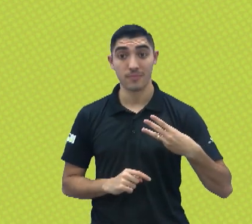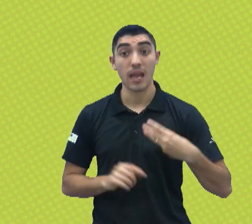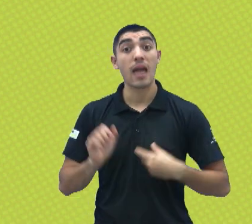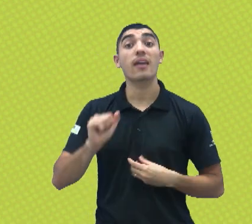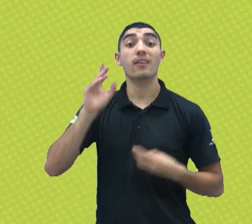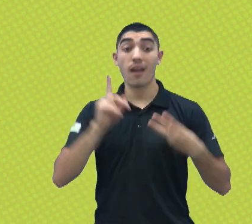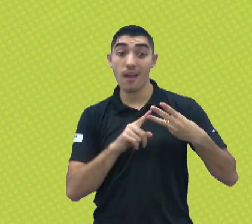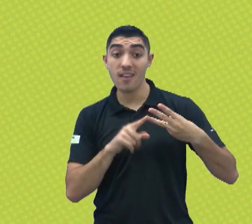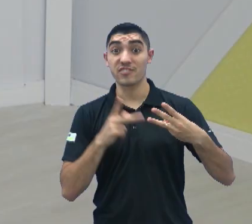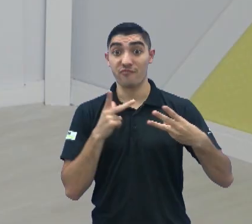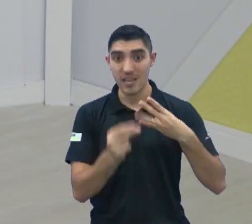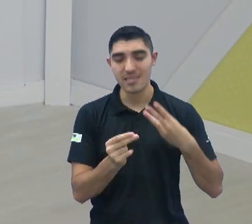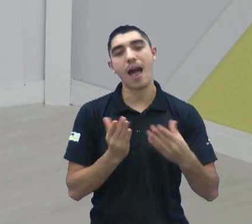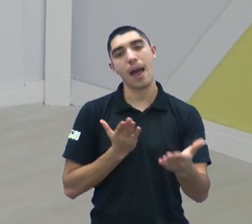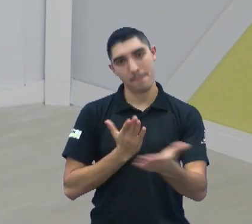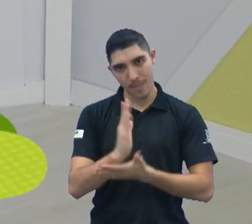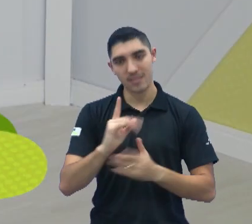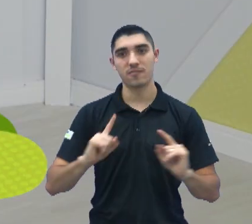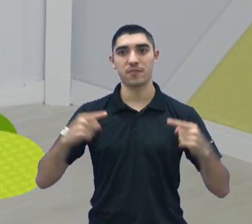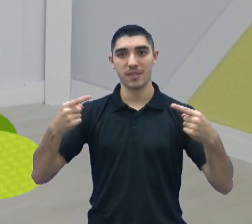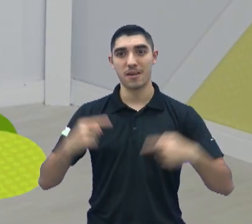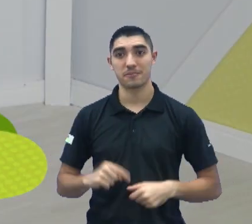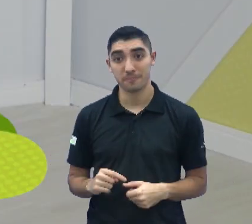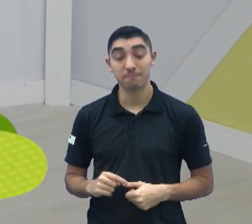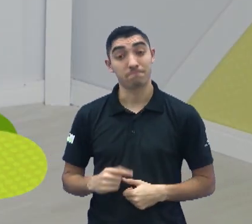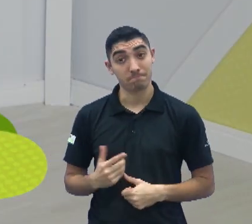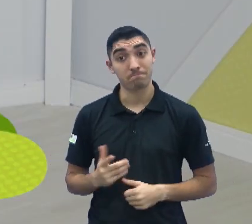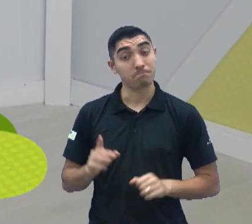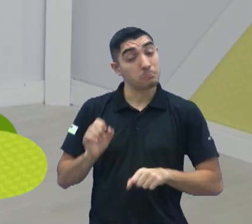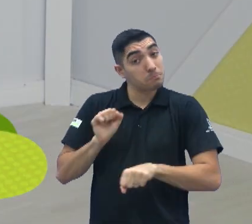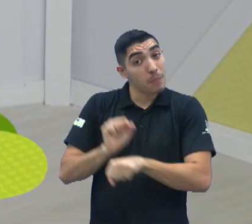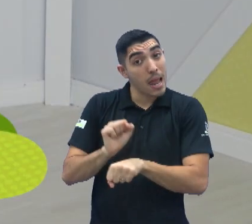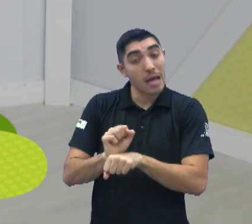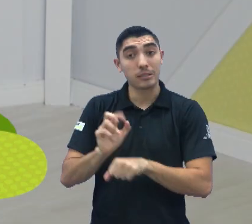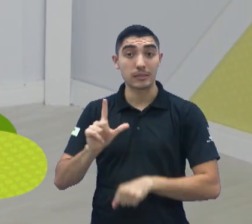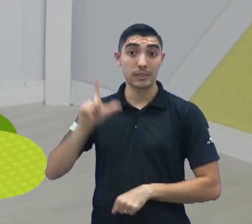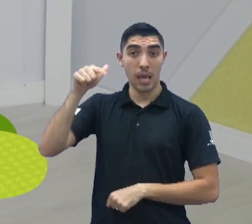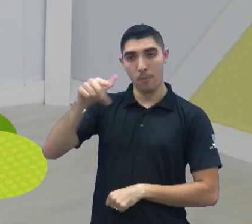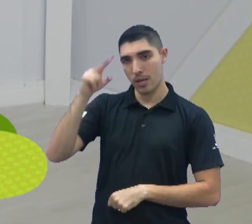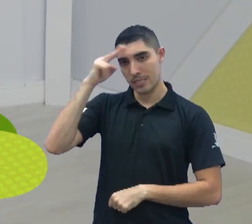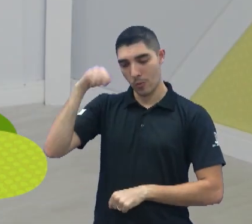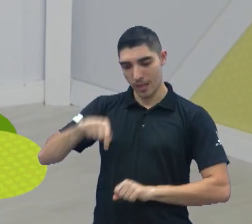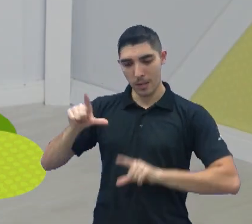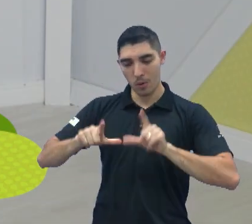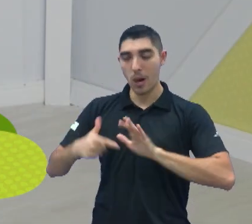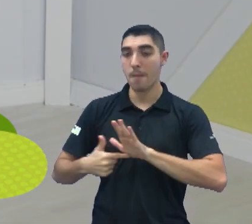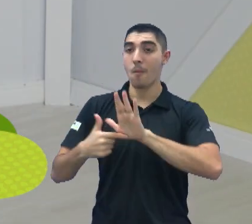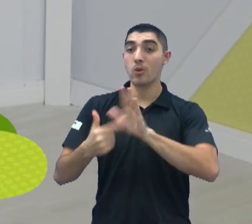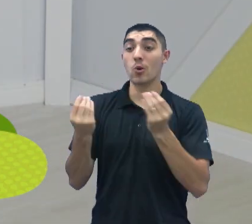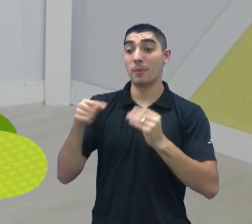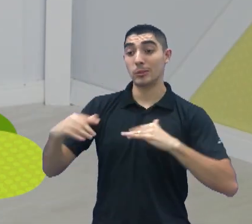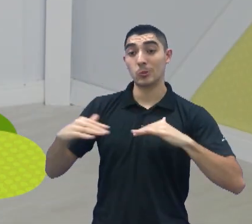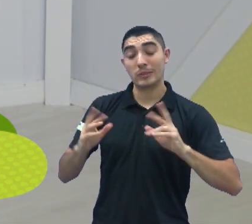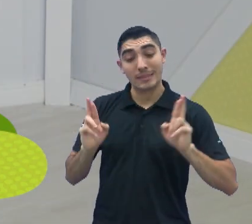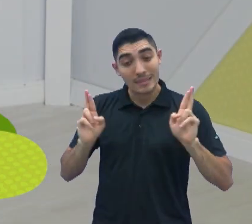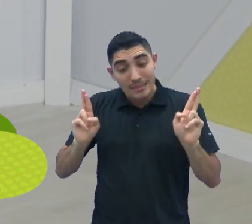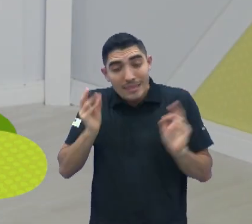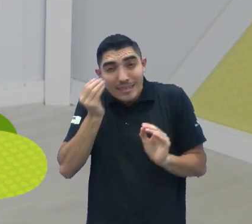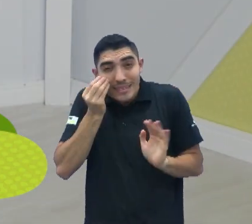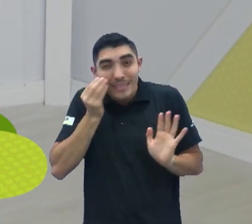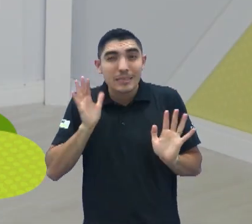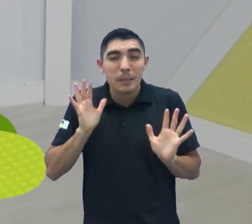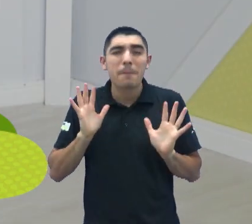necessário, vai para mais uma final. Vamos acompanhar segunda-feira todos os detalhes aqui no Hora do Esporte. Quem sabe, com uma